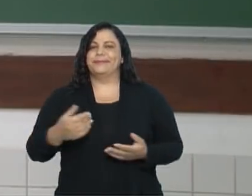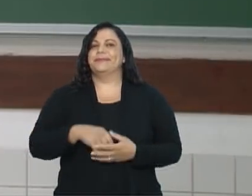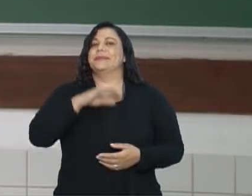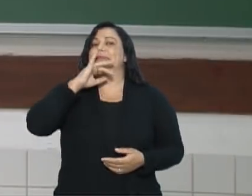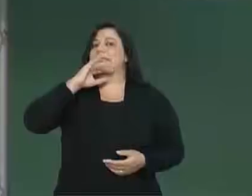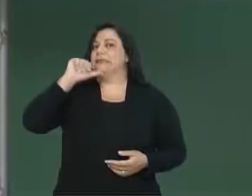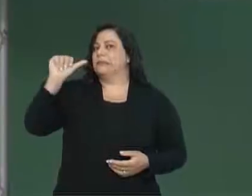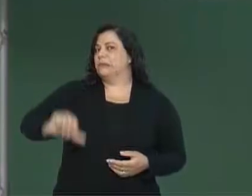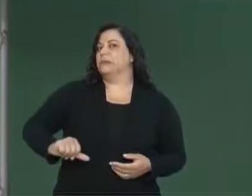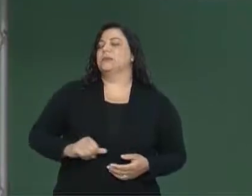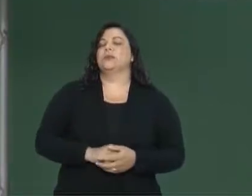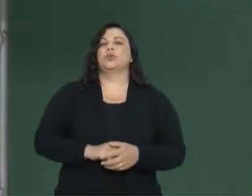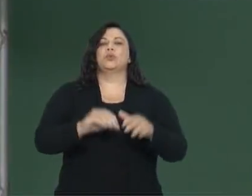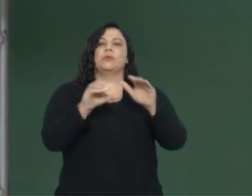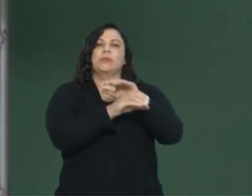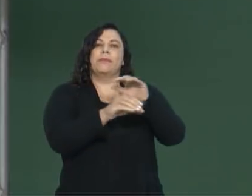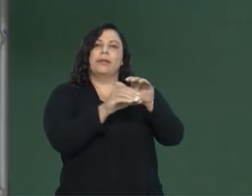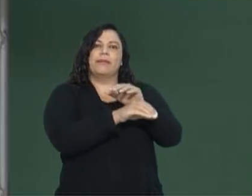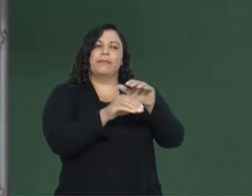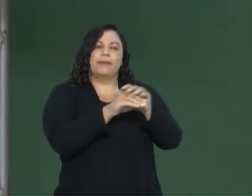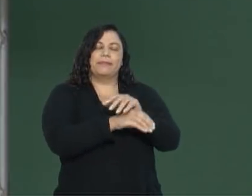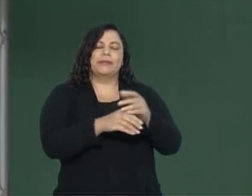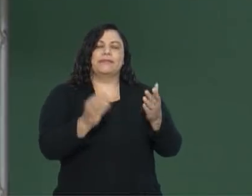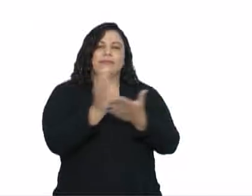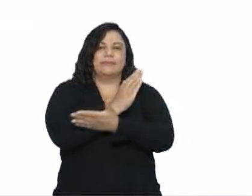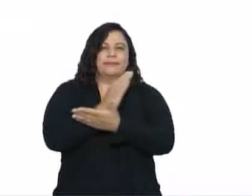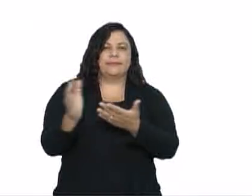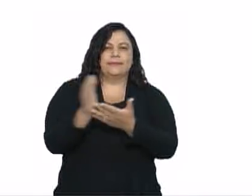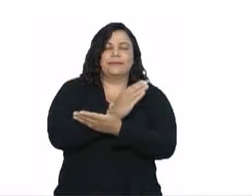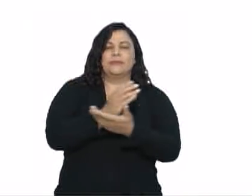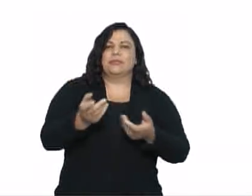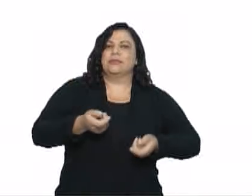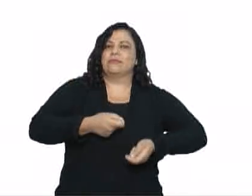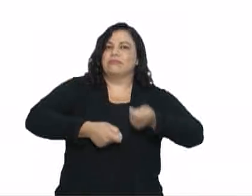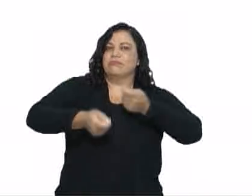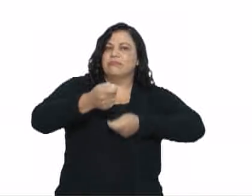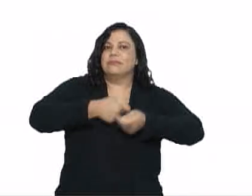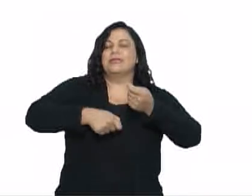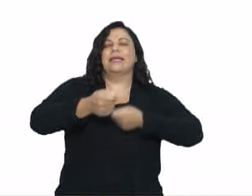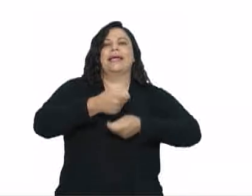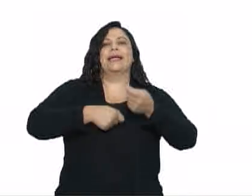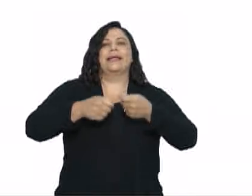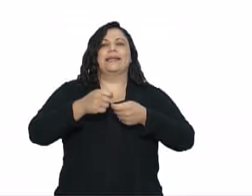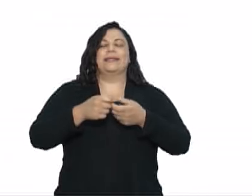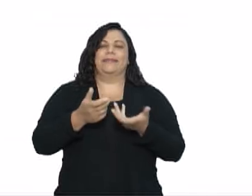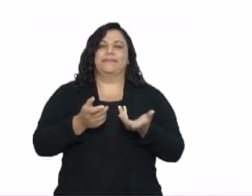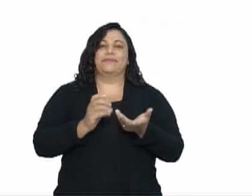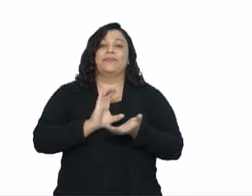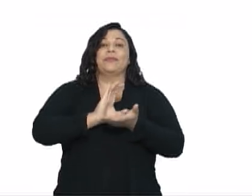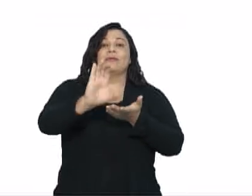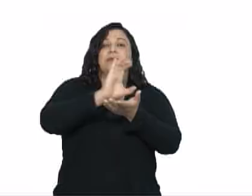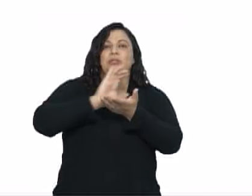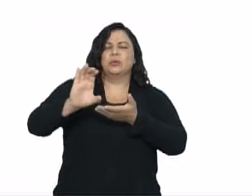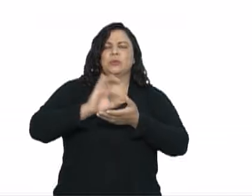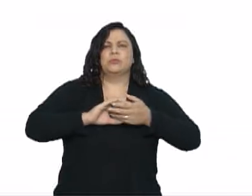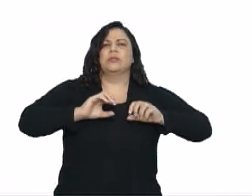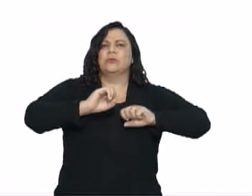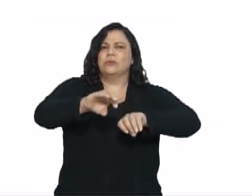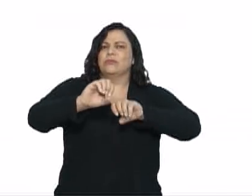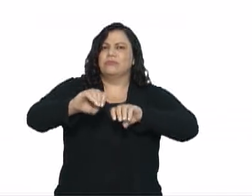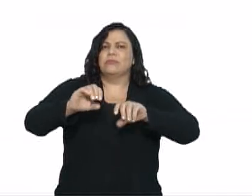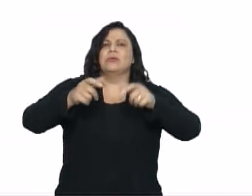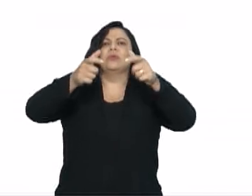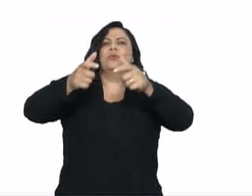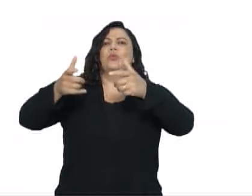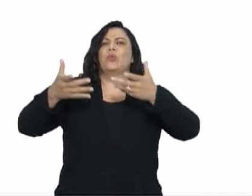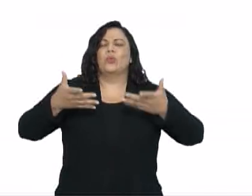interna, estado eficiente, distribuição de renda e principalmente investimento em ensino. Onde que a gente vê